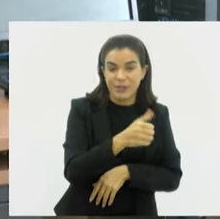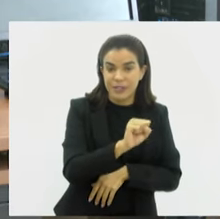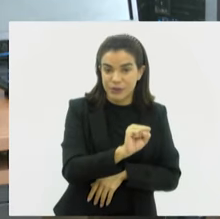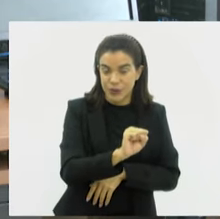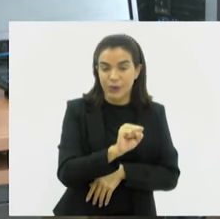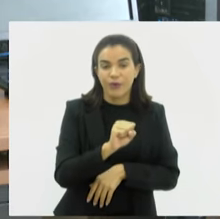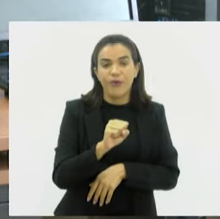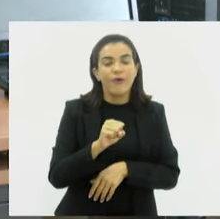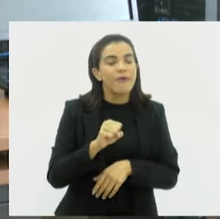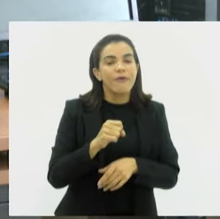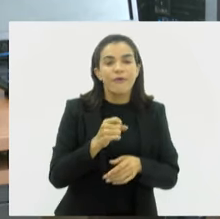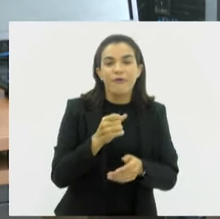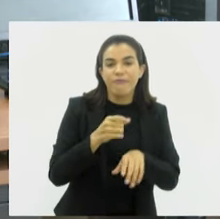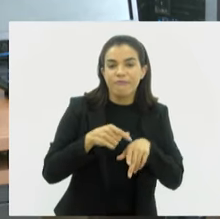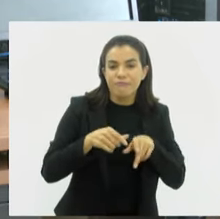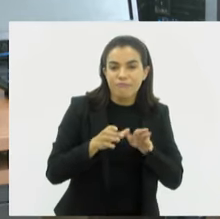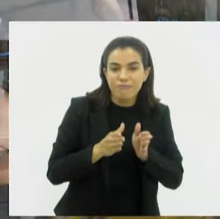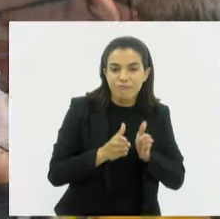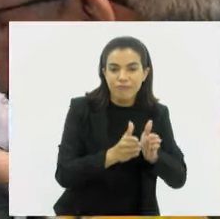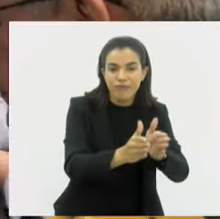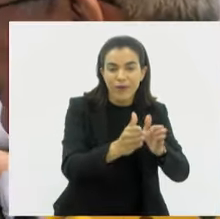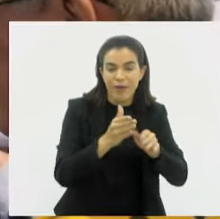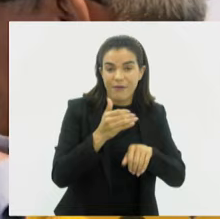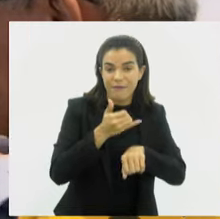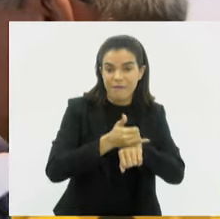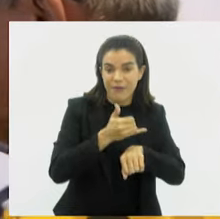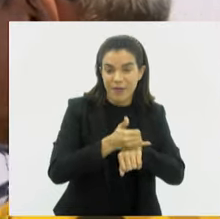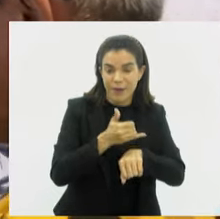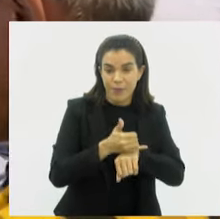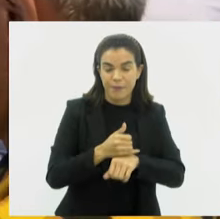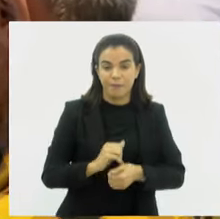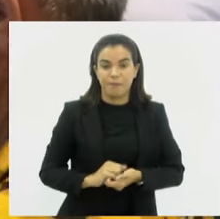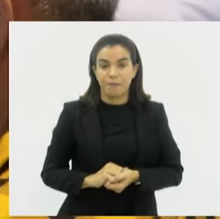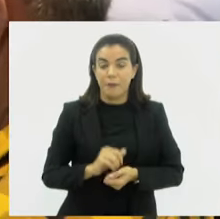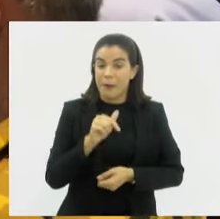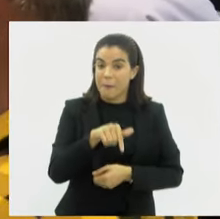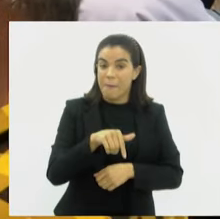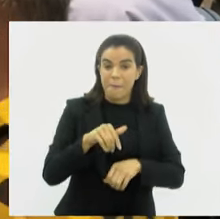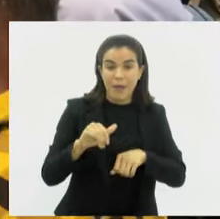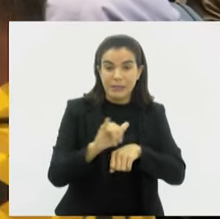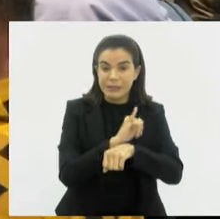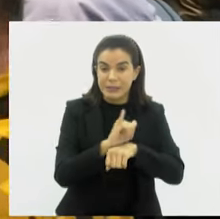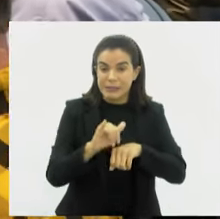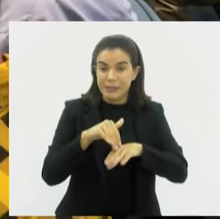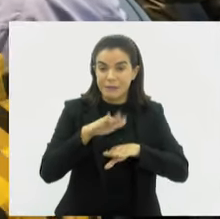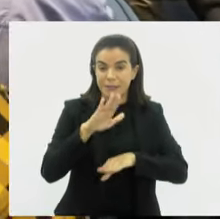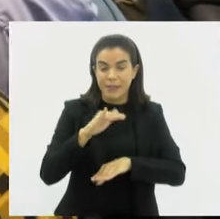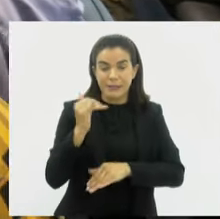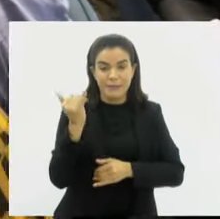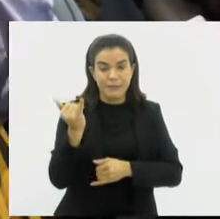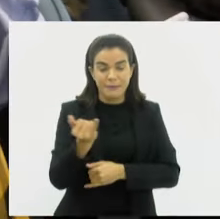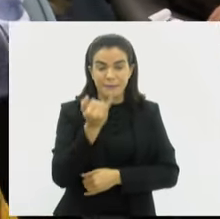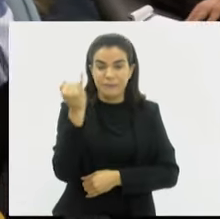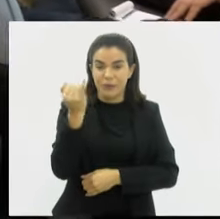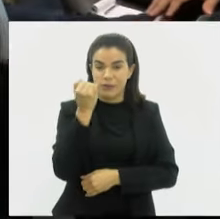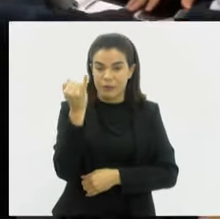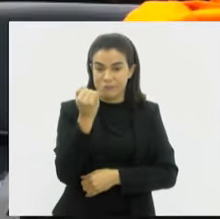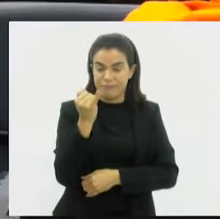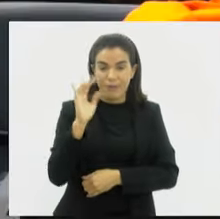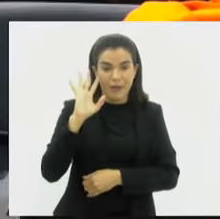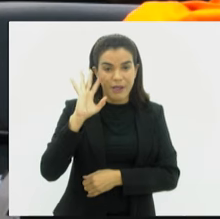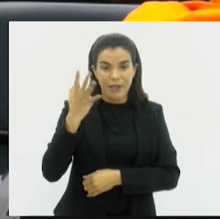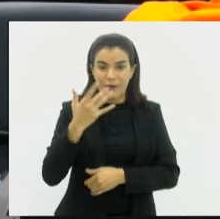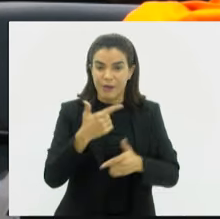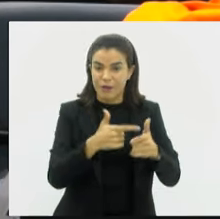de Ferrovia Rio Vitória. Considerada uma das medidas mais importantes para resolver problemas logísticos do Estado,